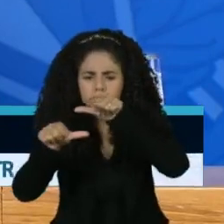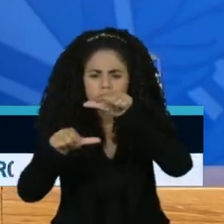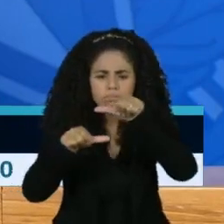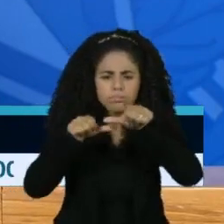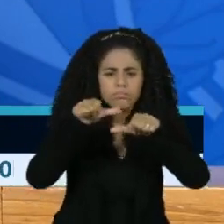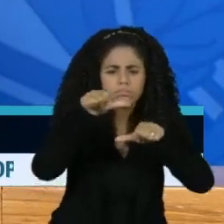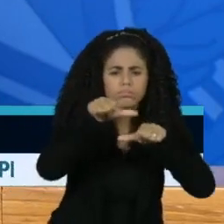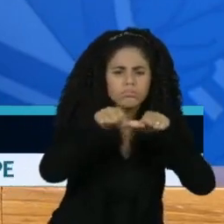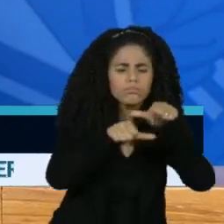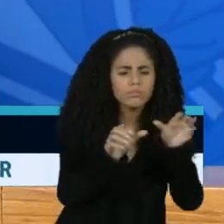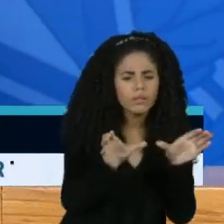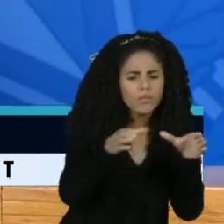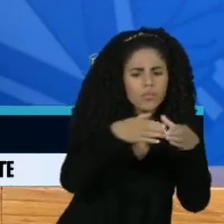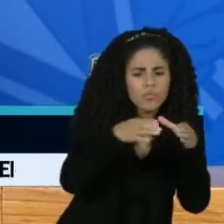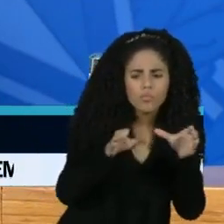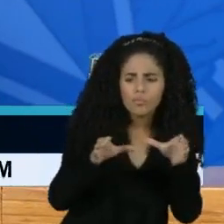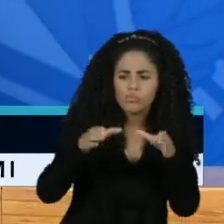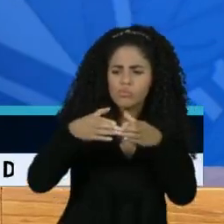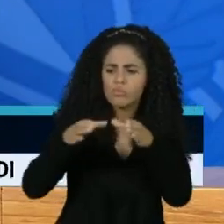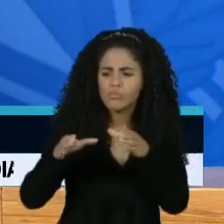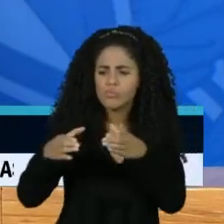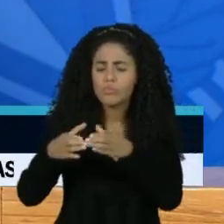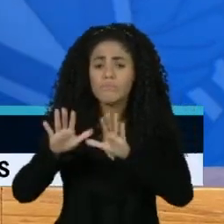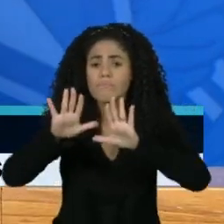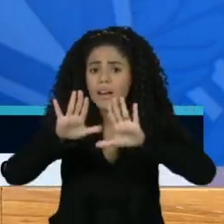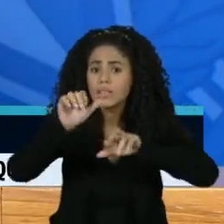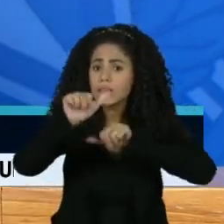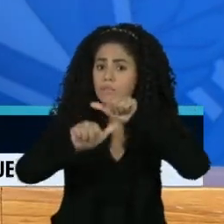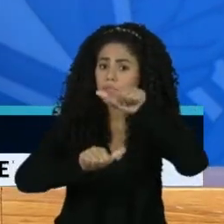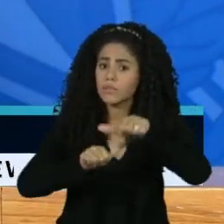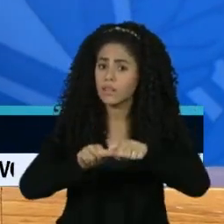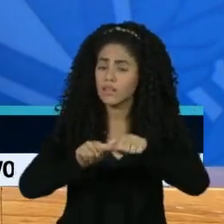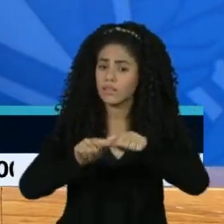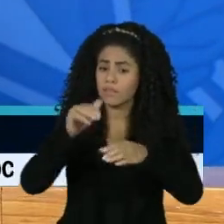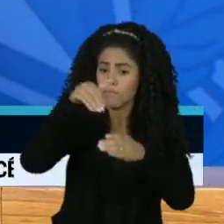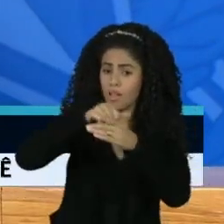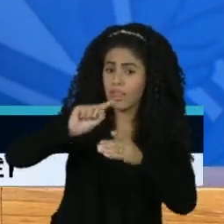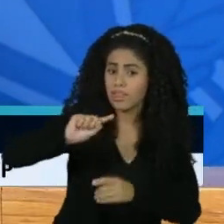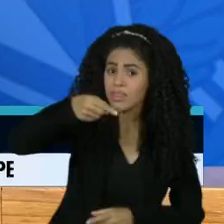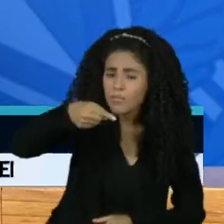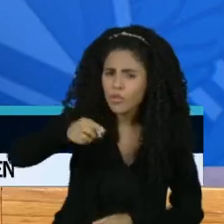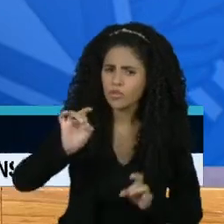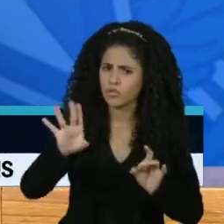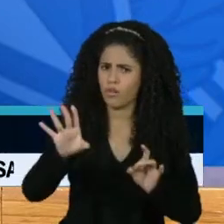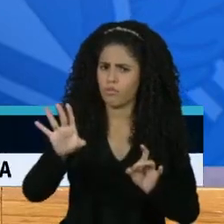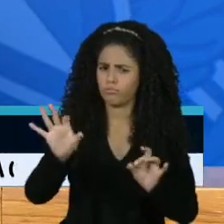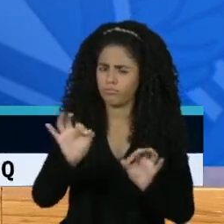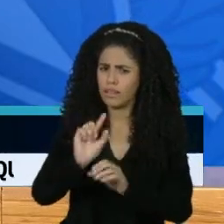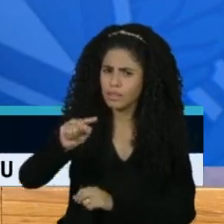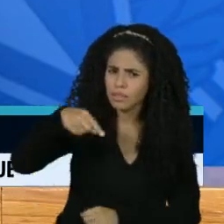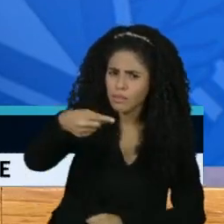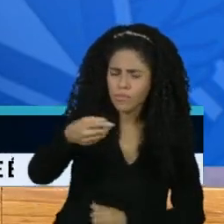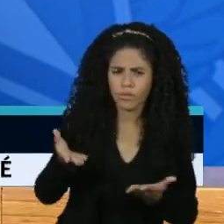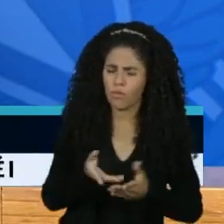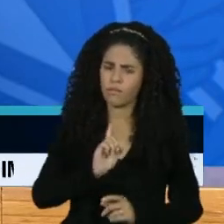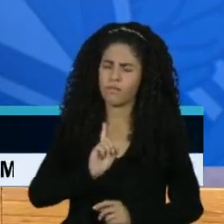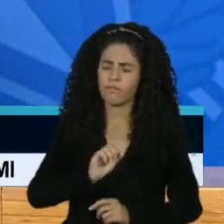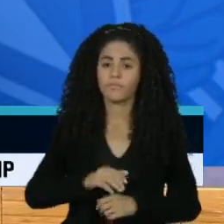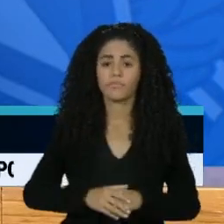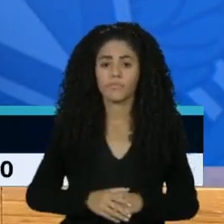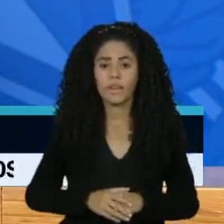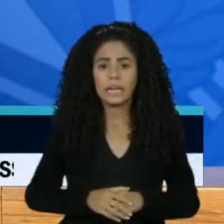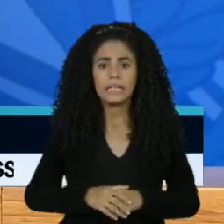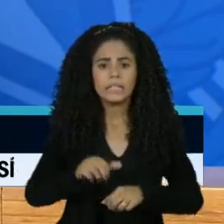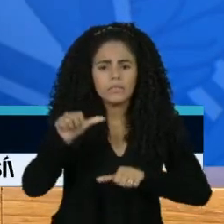relação às Comunidades apenas após as eleições é isso não ouvi não ocorreu eles